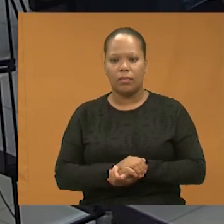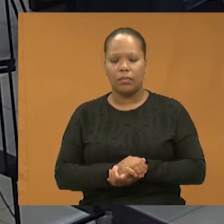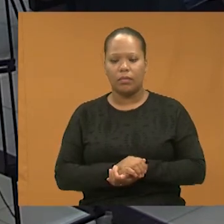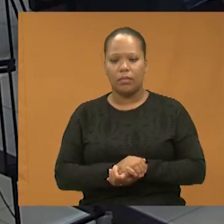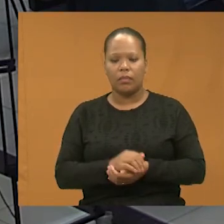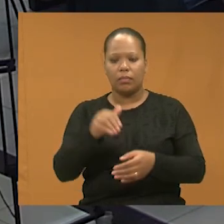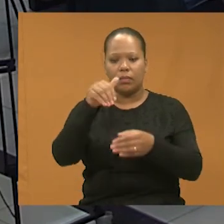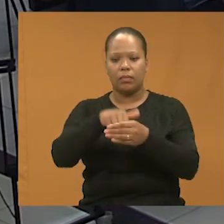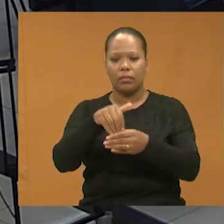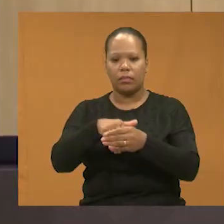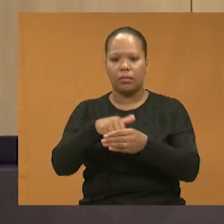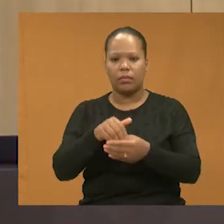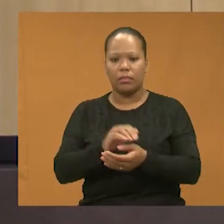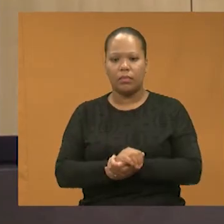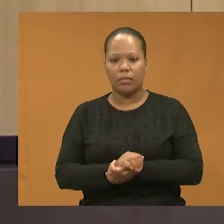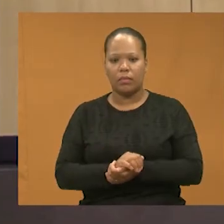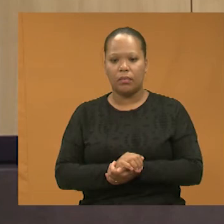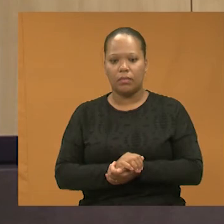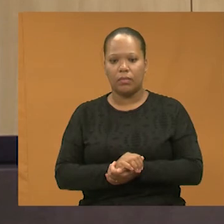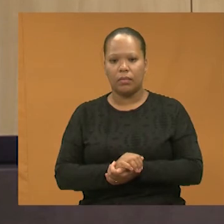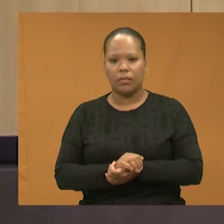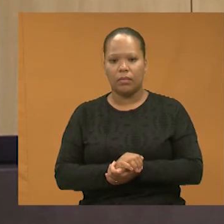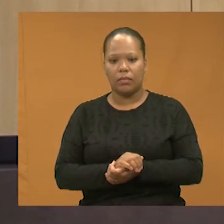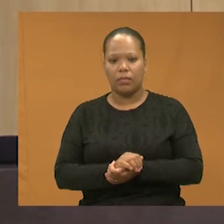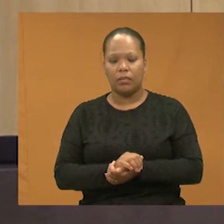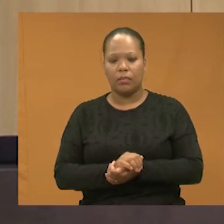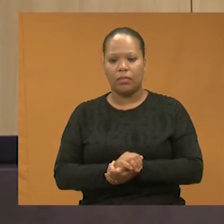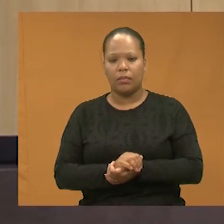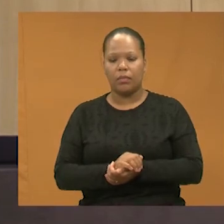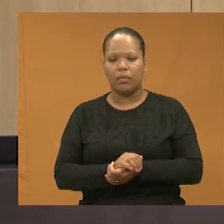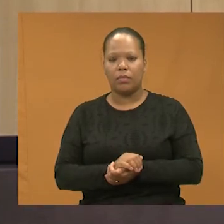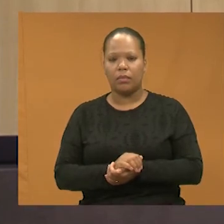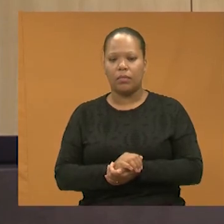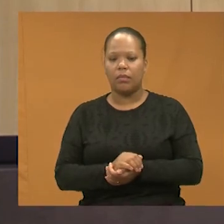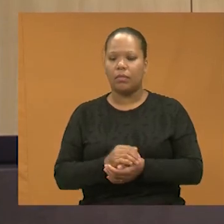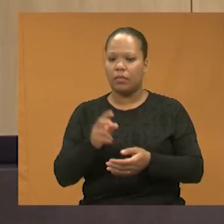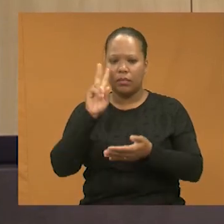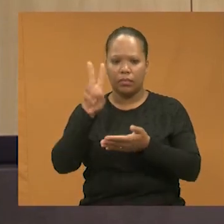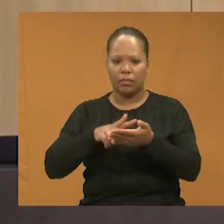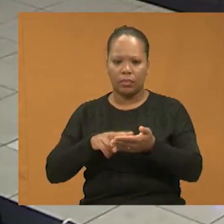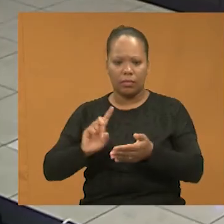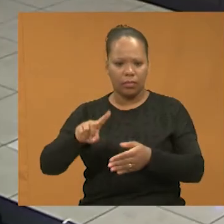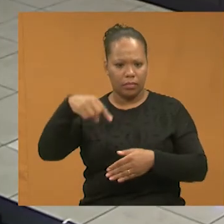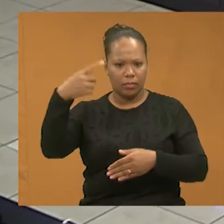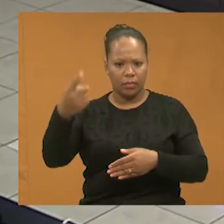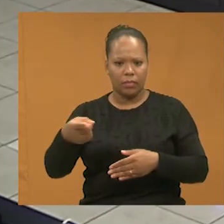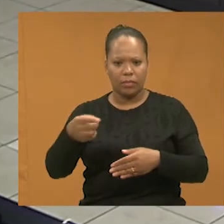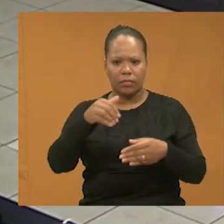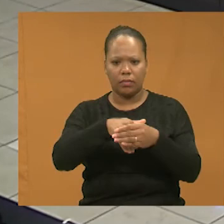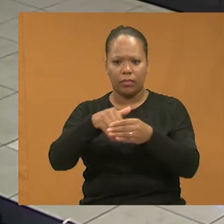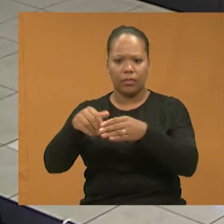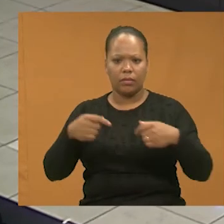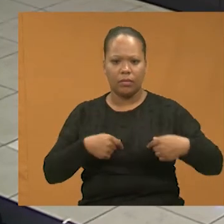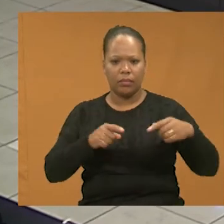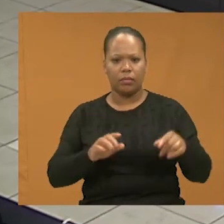colocar em votação primeiro a questão da vereadora Lucimar Ponciano, para que seja lido depois. Tá? Em votação, os